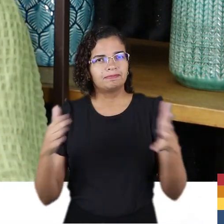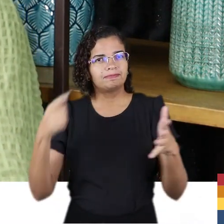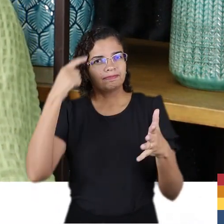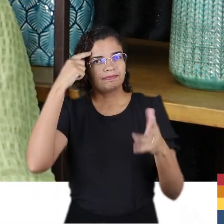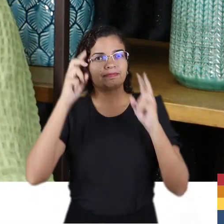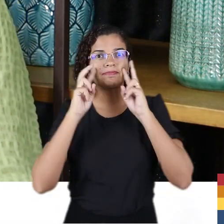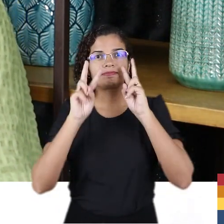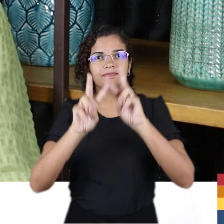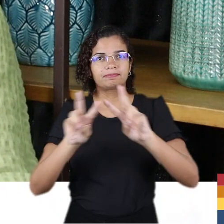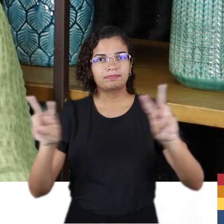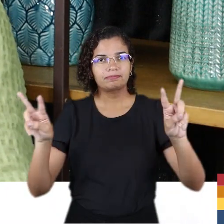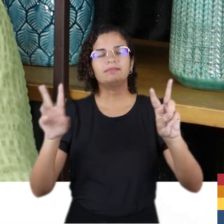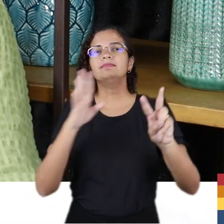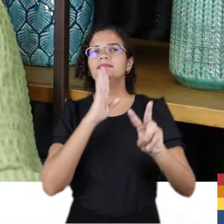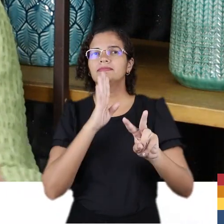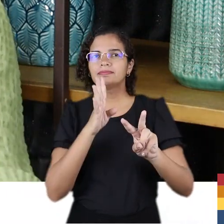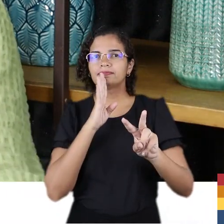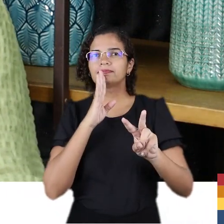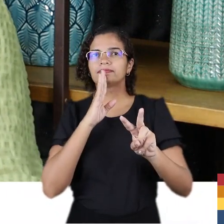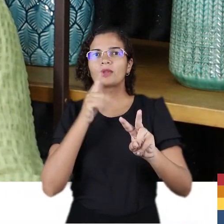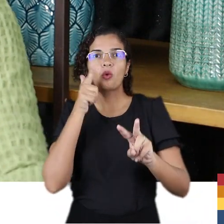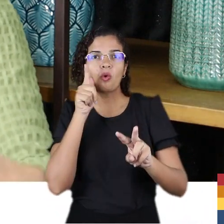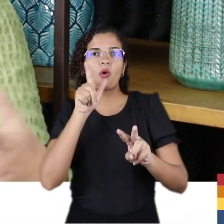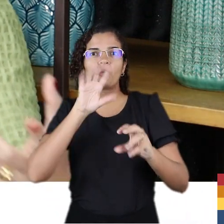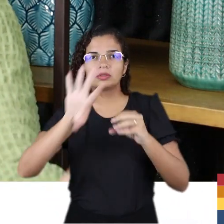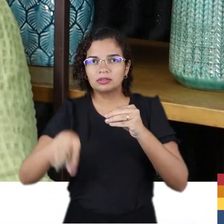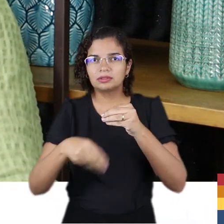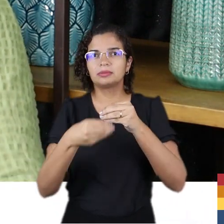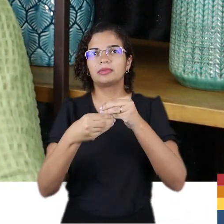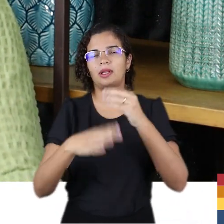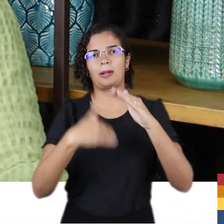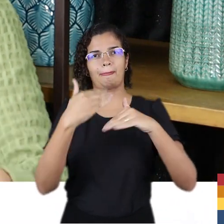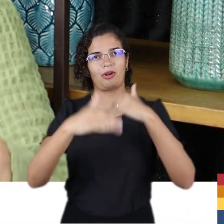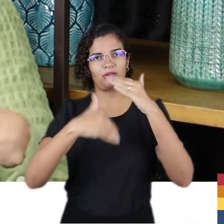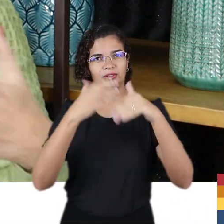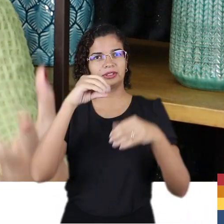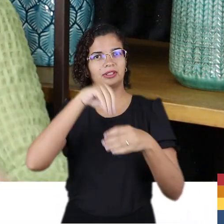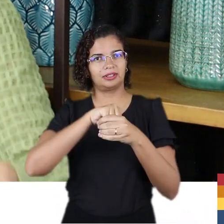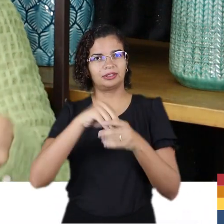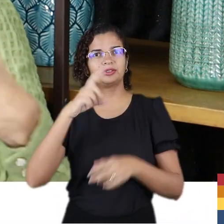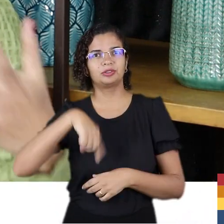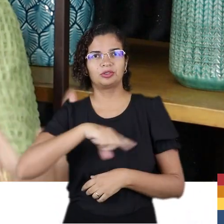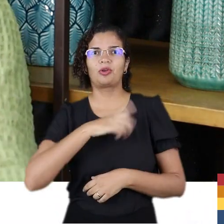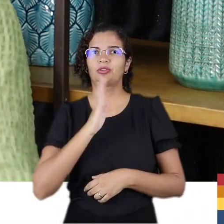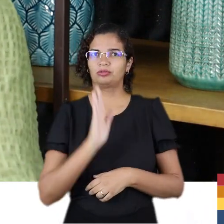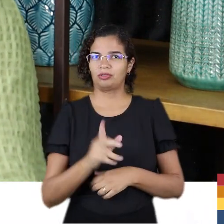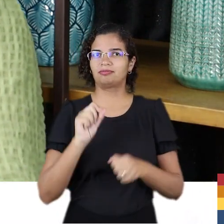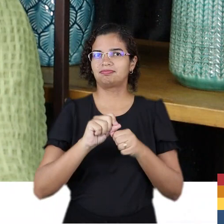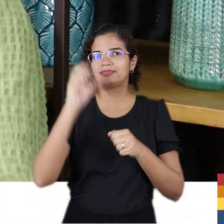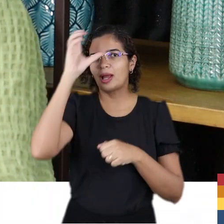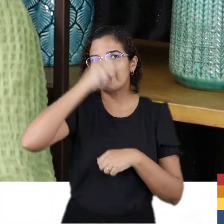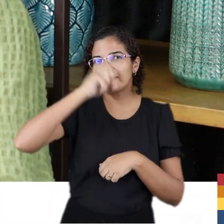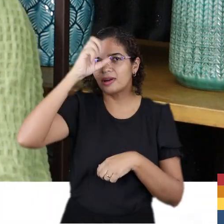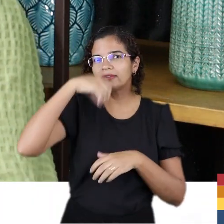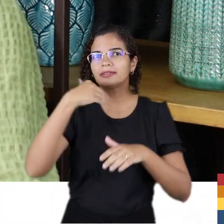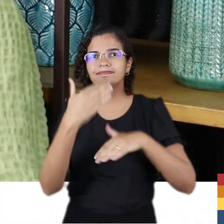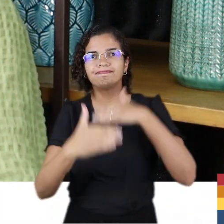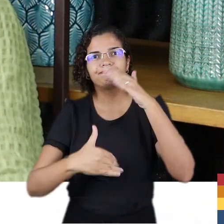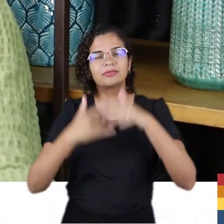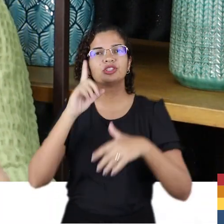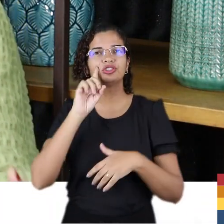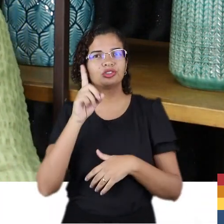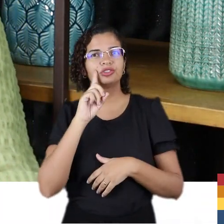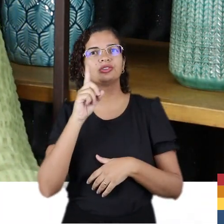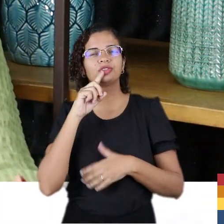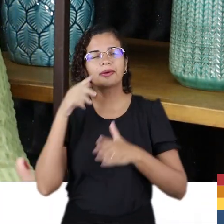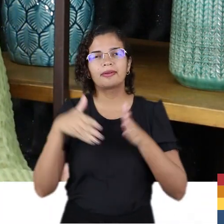gente consegue implementar, né? Nesse processo, estamos aí aprendendo nesse caminho, né? E ao mesmo tempo